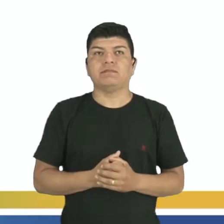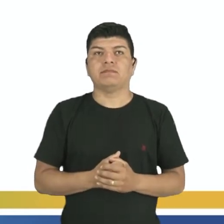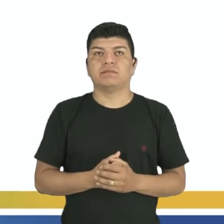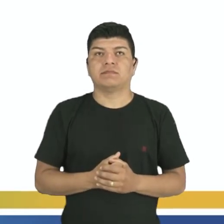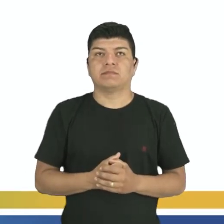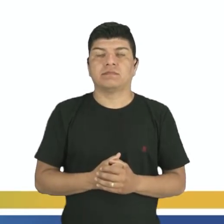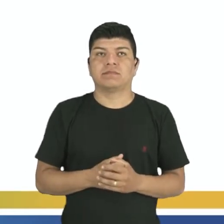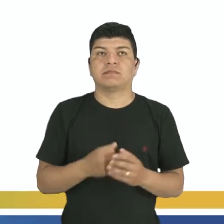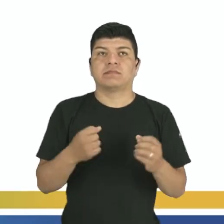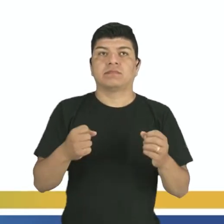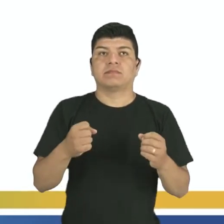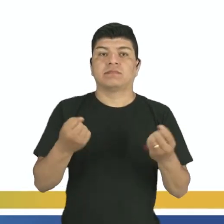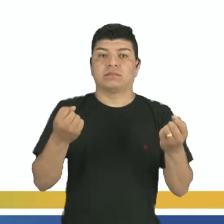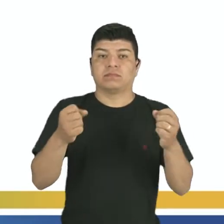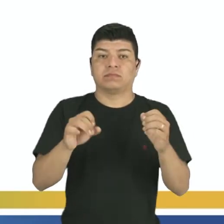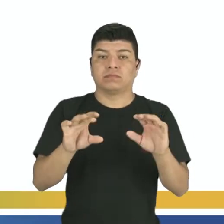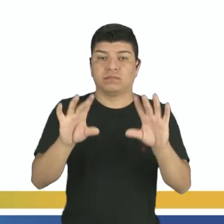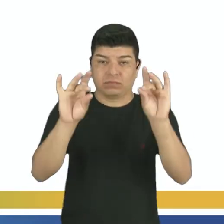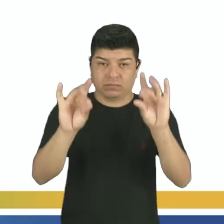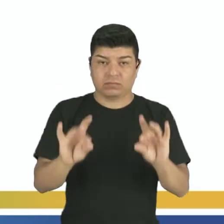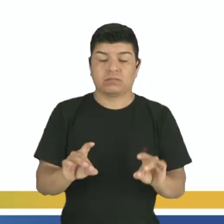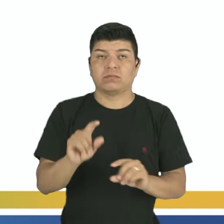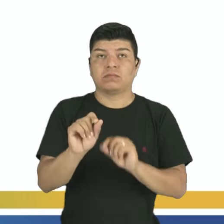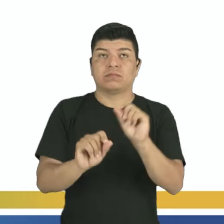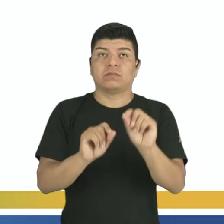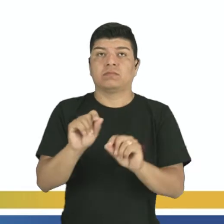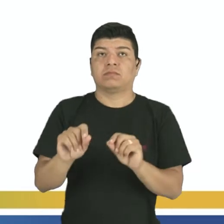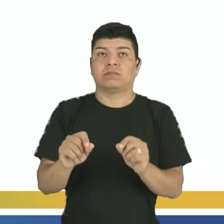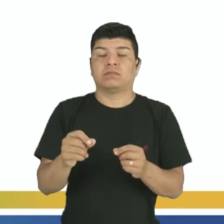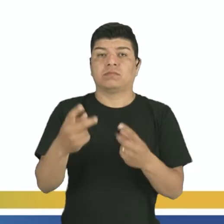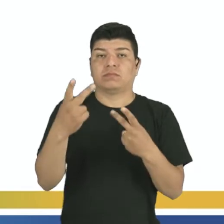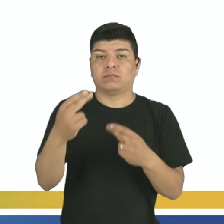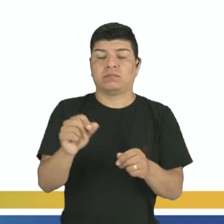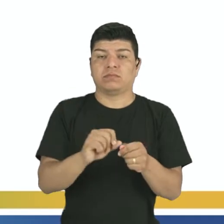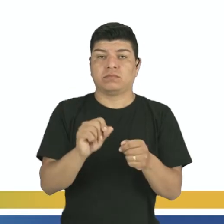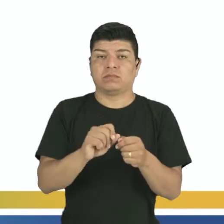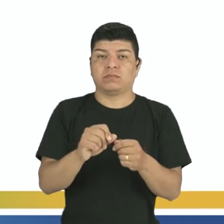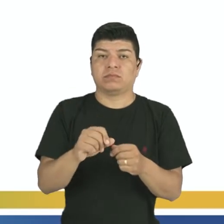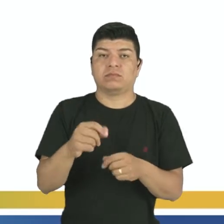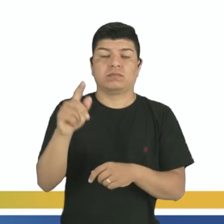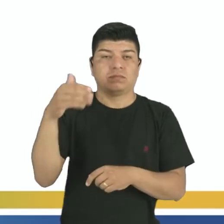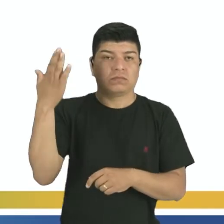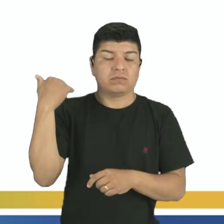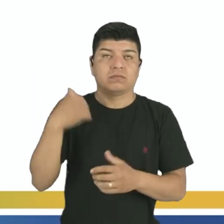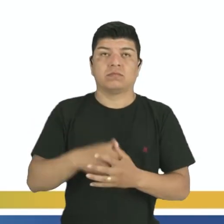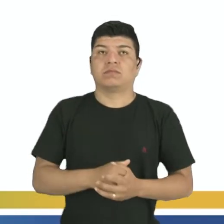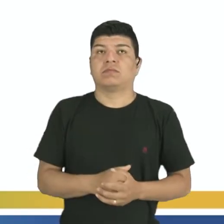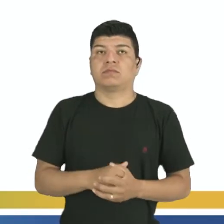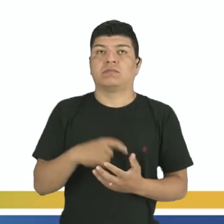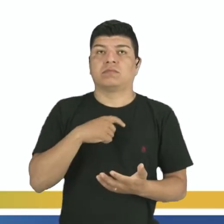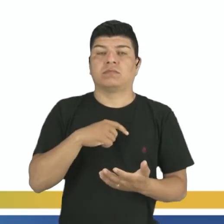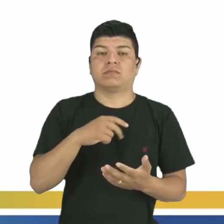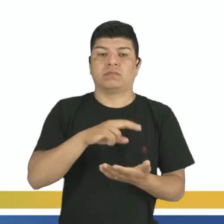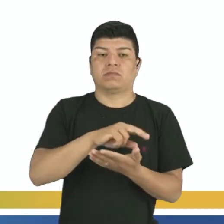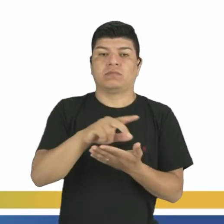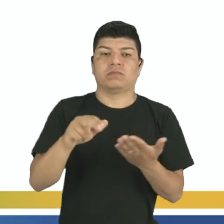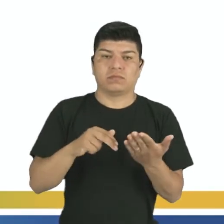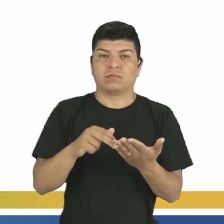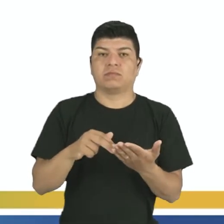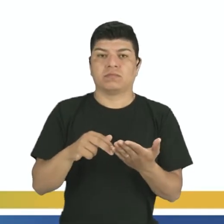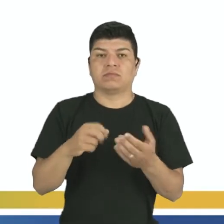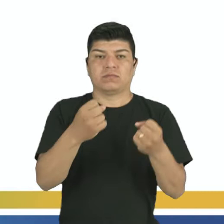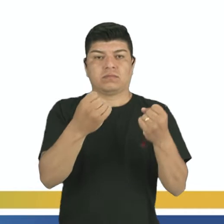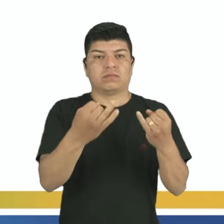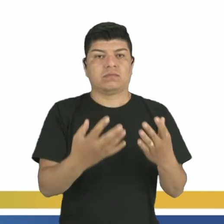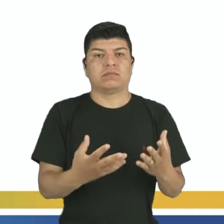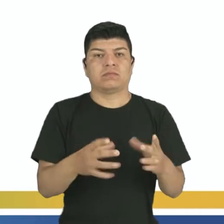Agora vamos classificar os triângulos, assim como nós fizemos, né, lá para os quadriláteros. Existem diversas maneiras de classificar